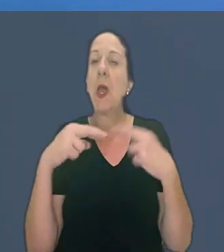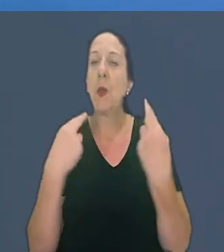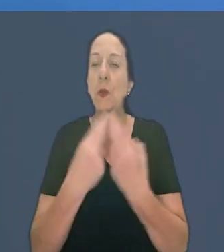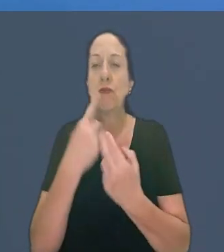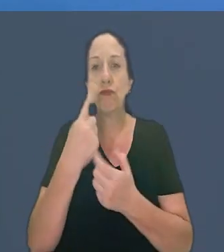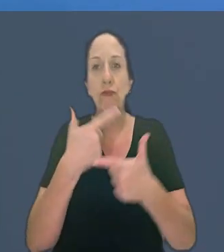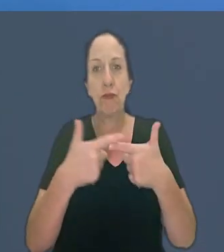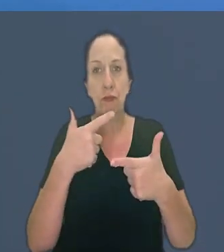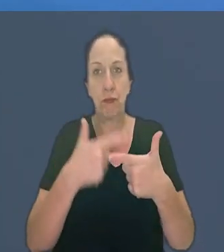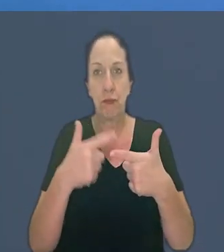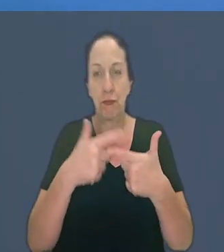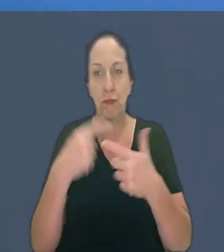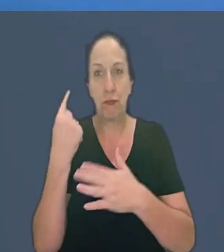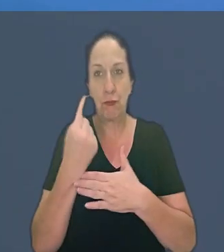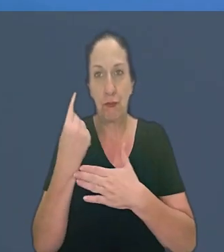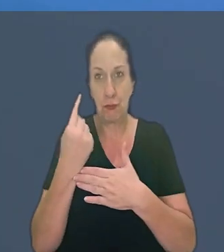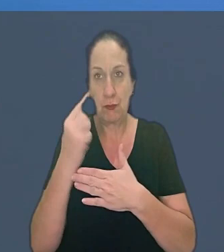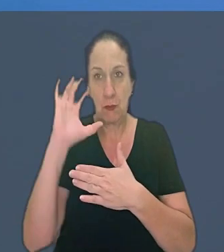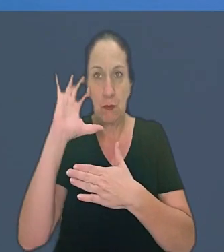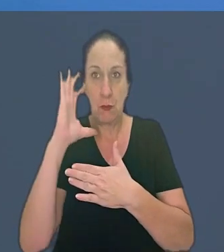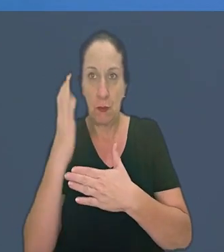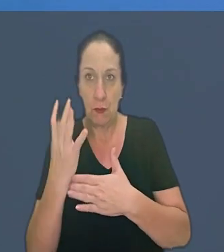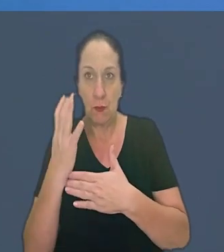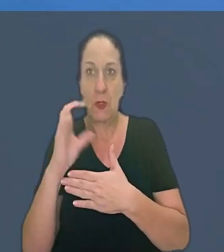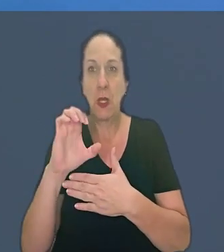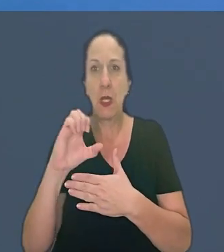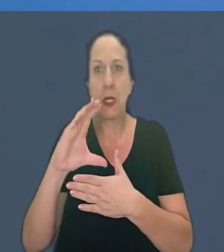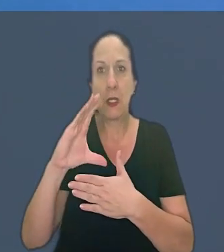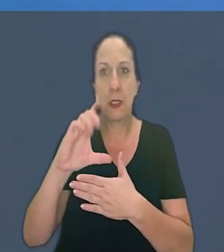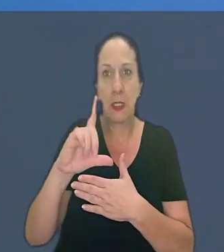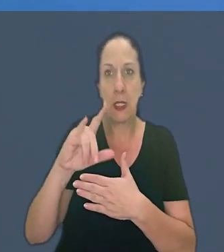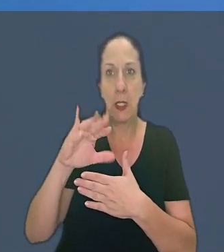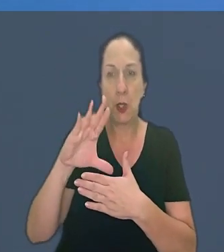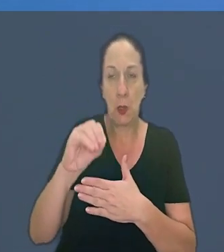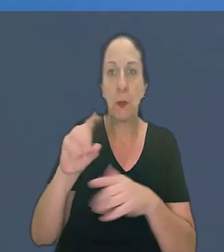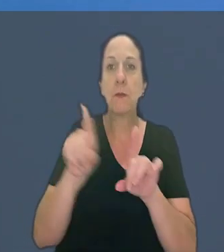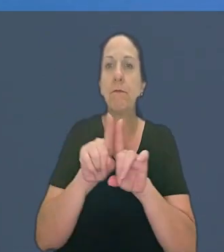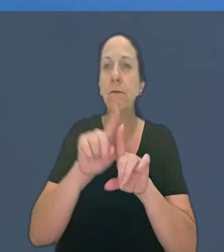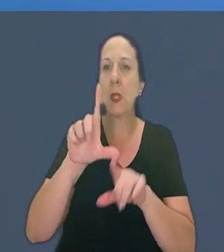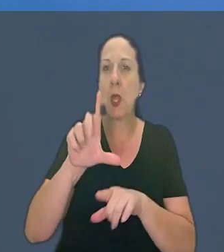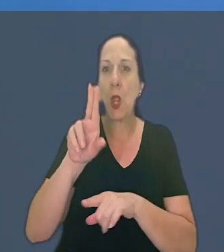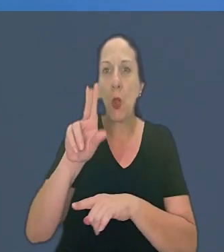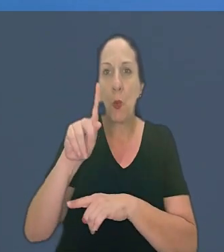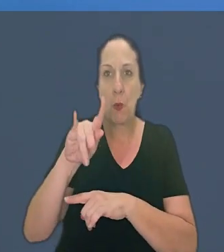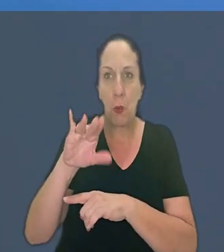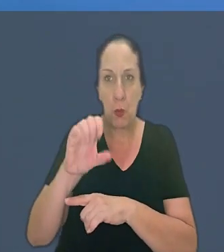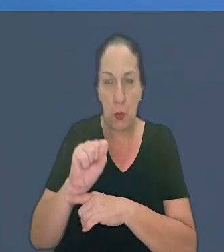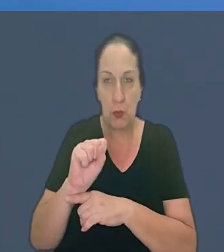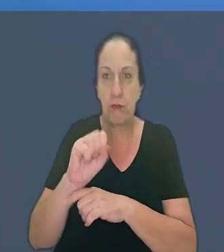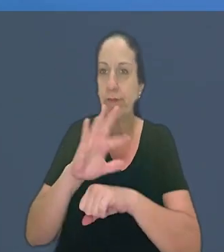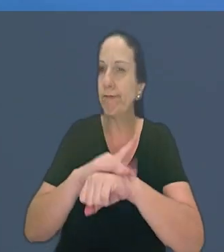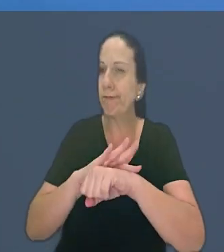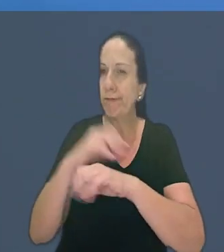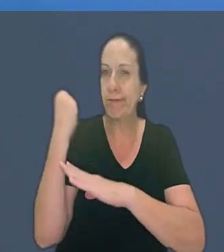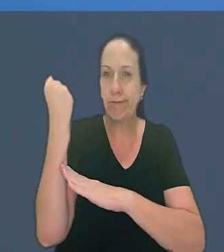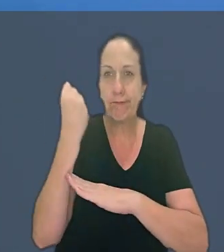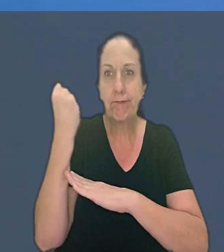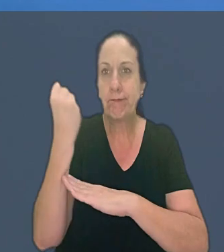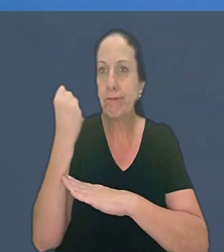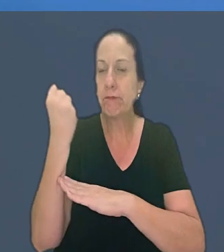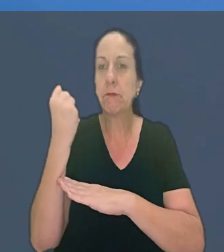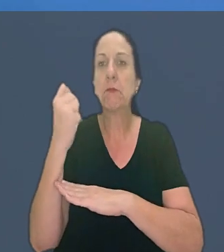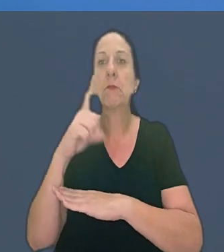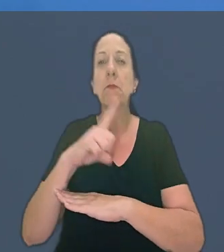A seção 1 de dissídios individuais do TST decidiu que tanto a esclerose múltipla quanto o lúpus eritematoso sistêmico são